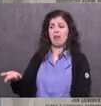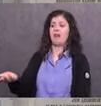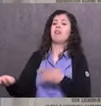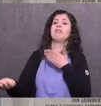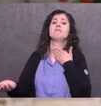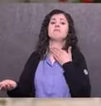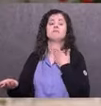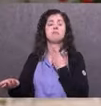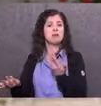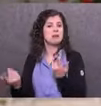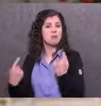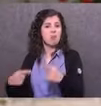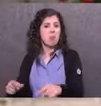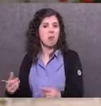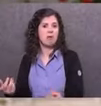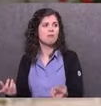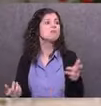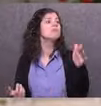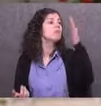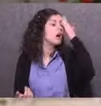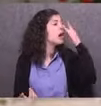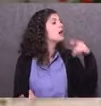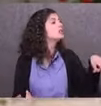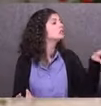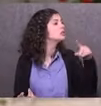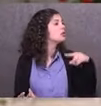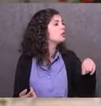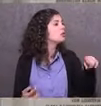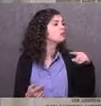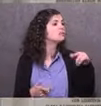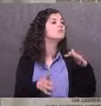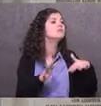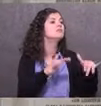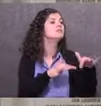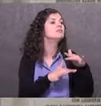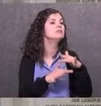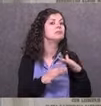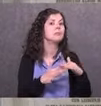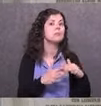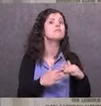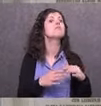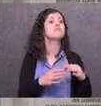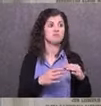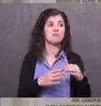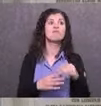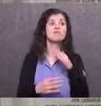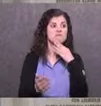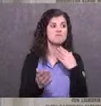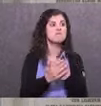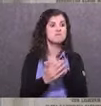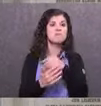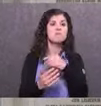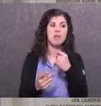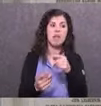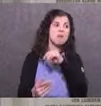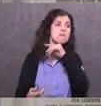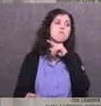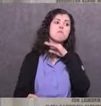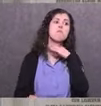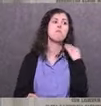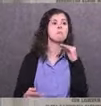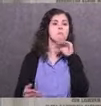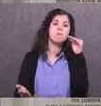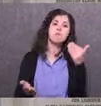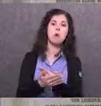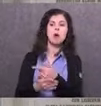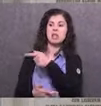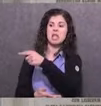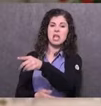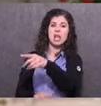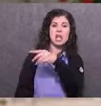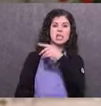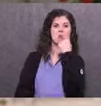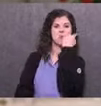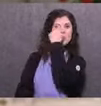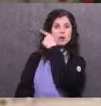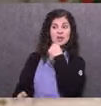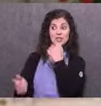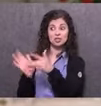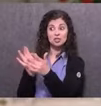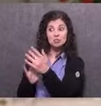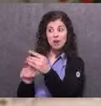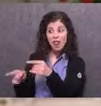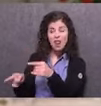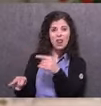parece? Eles responderam: É réu de morte. Cuspiram-lhe então no rosto e